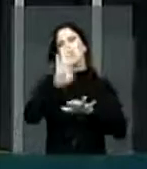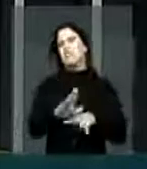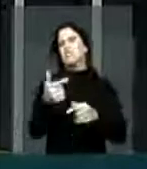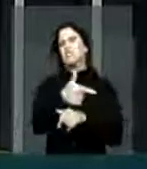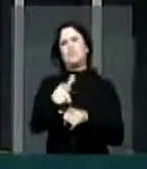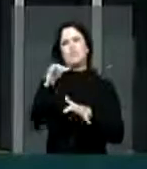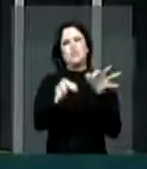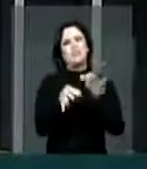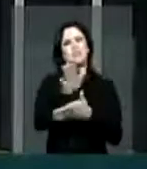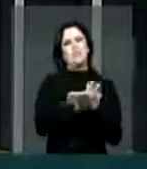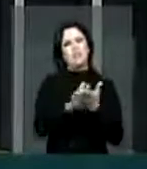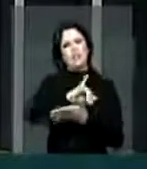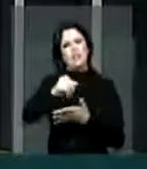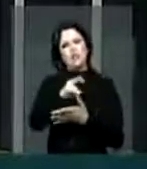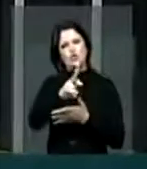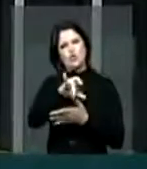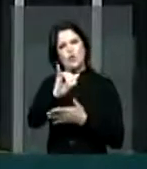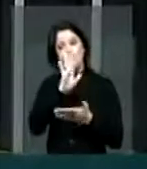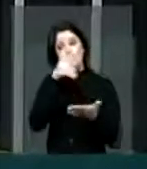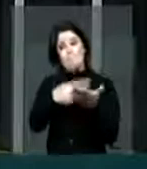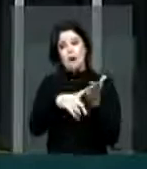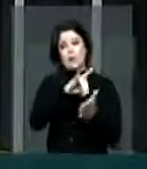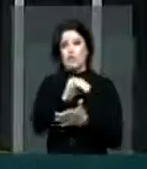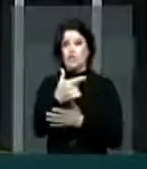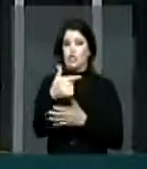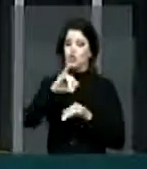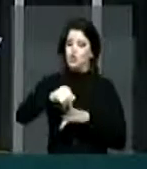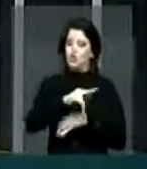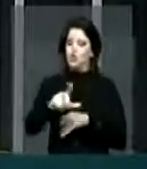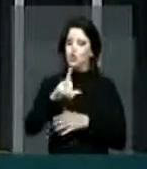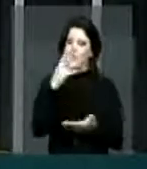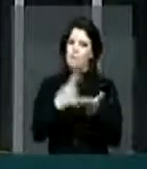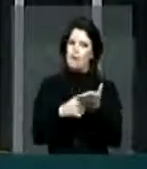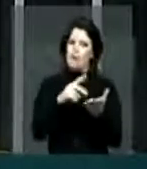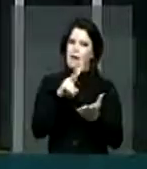esse júri seja marcado daqui para julho e que seja marcada na comarca de Belo Horizonte.